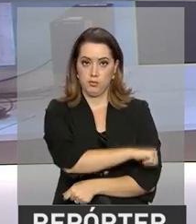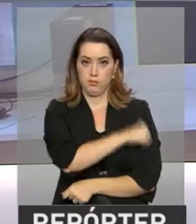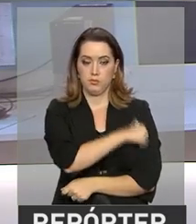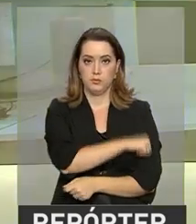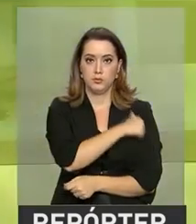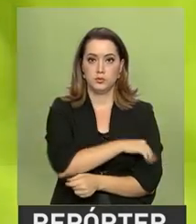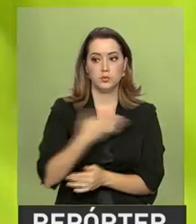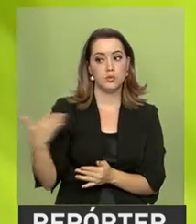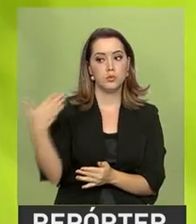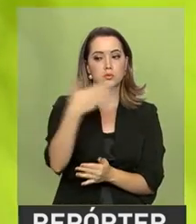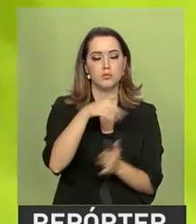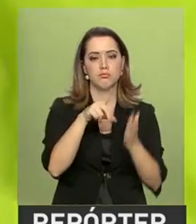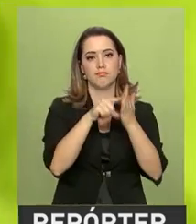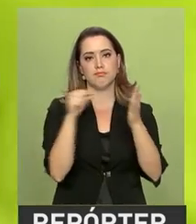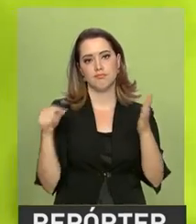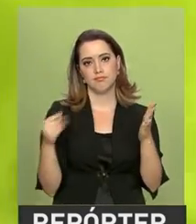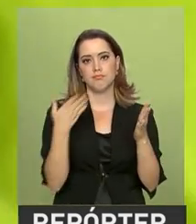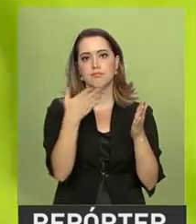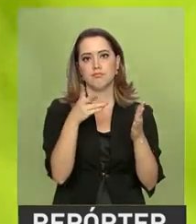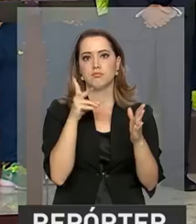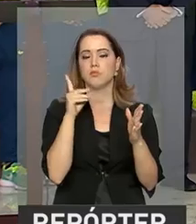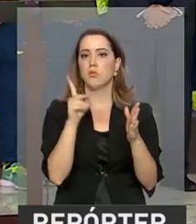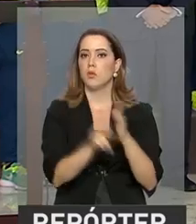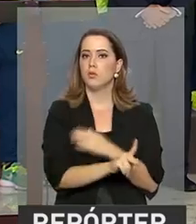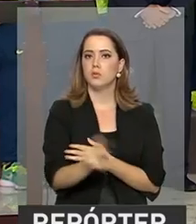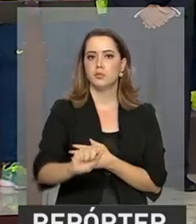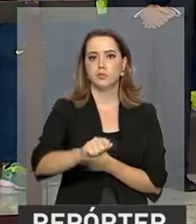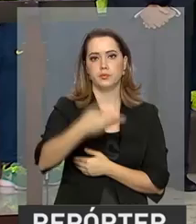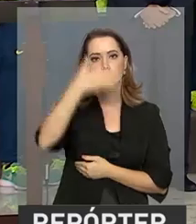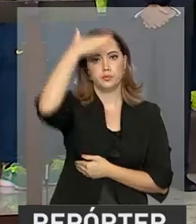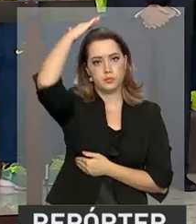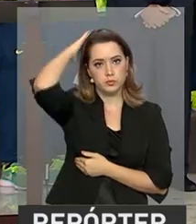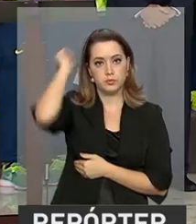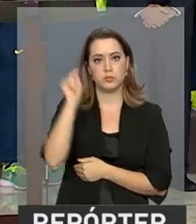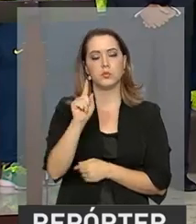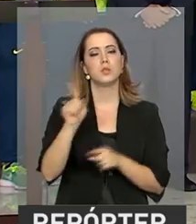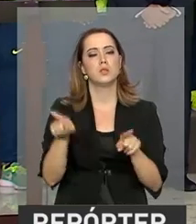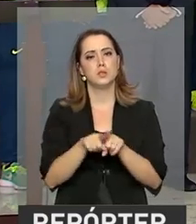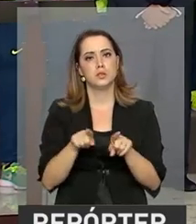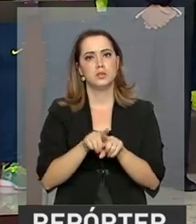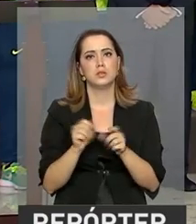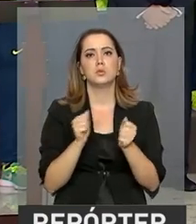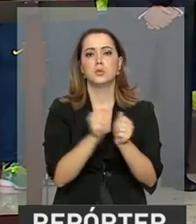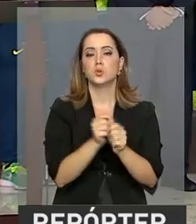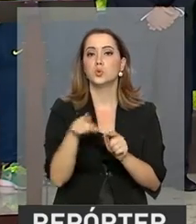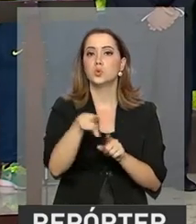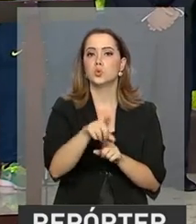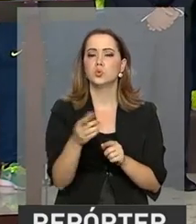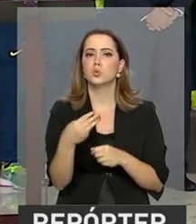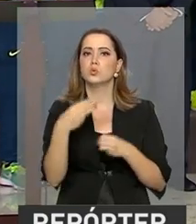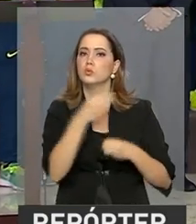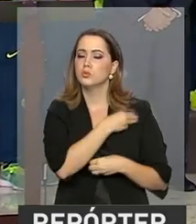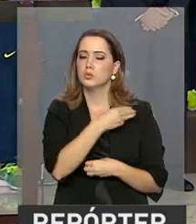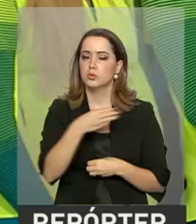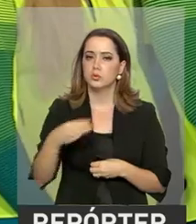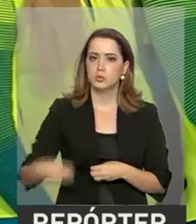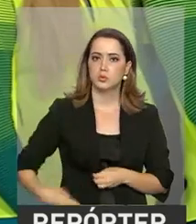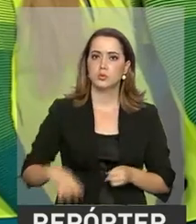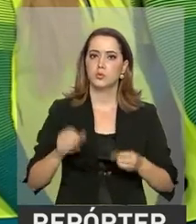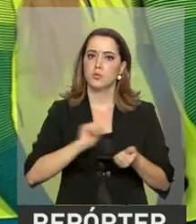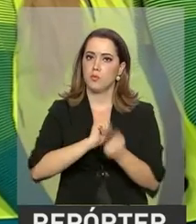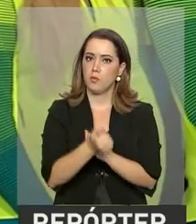recebidos no Palácio do Planalto pelo presidente em exercício Michel Temer além deles participaram do encontro o ministro do esporte Leonardo